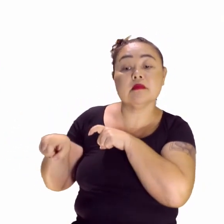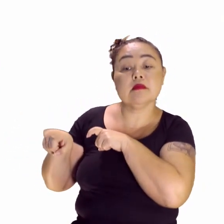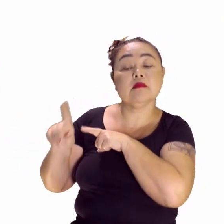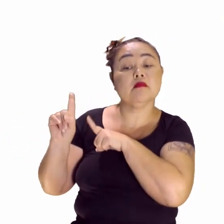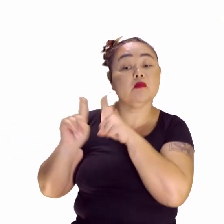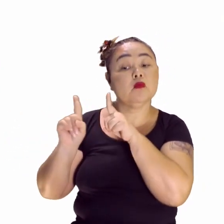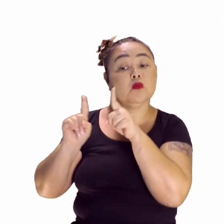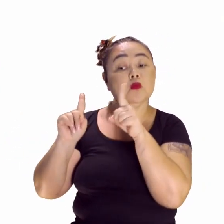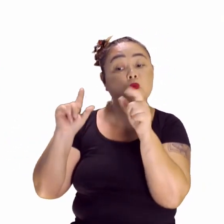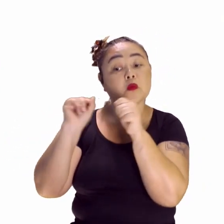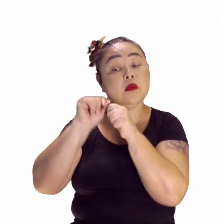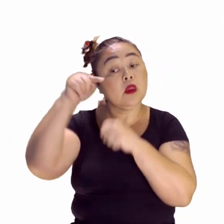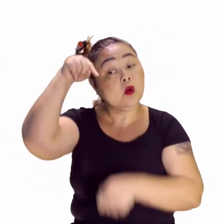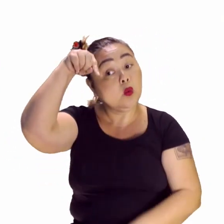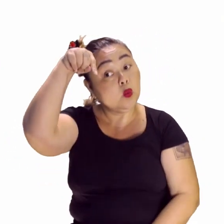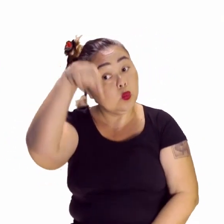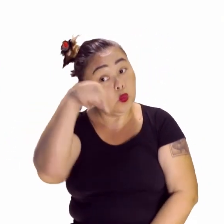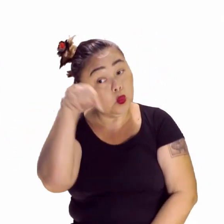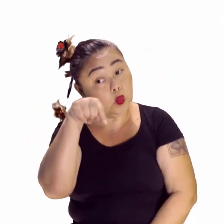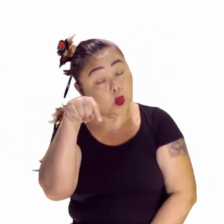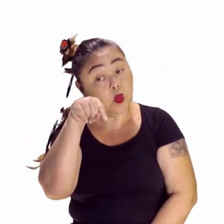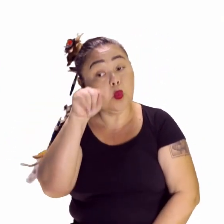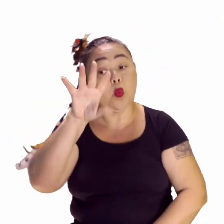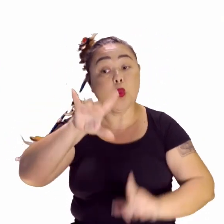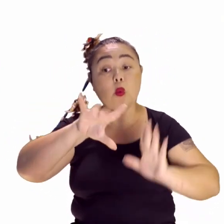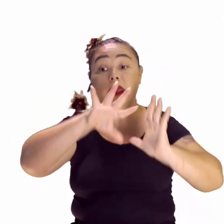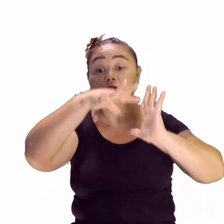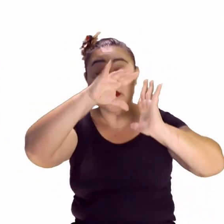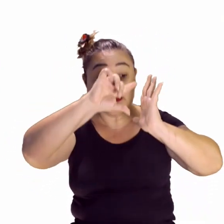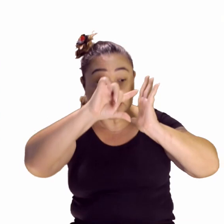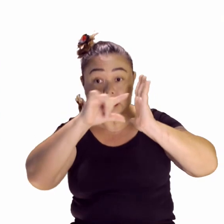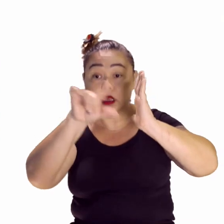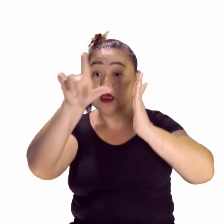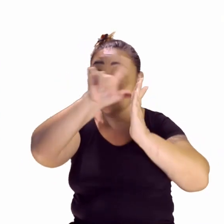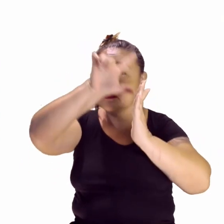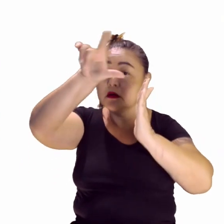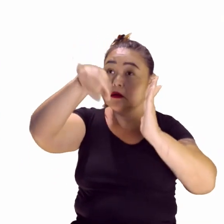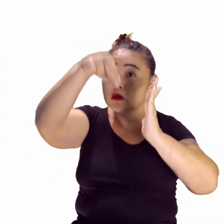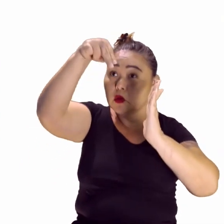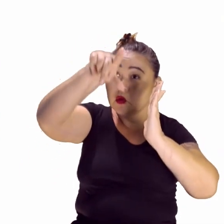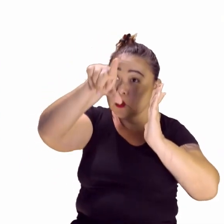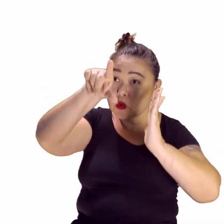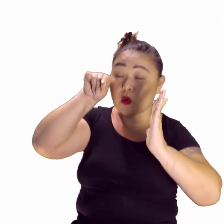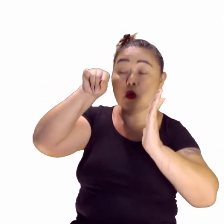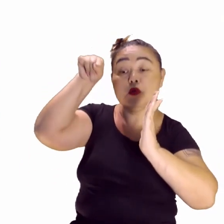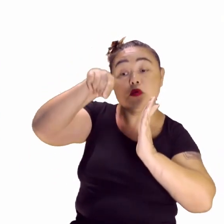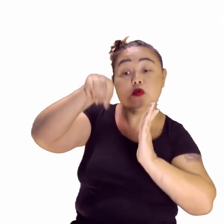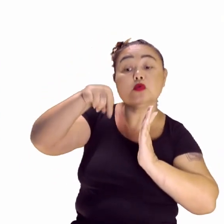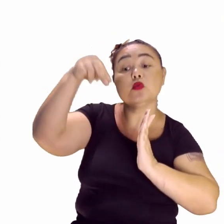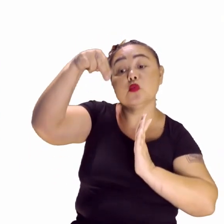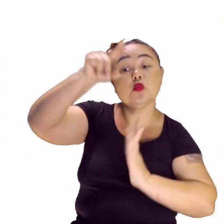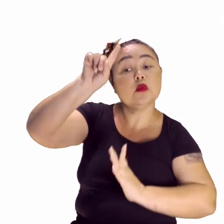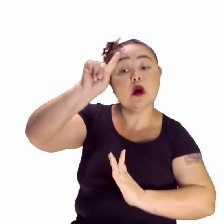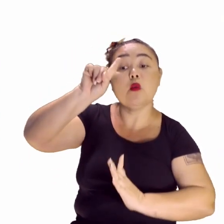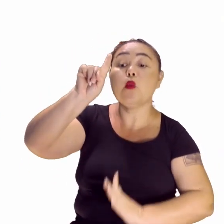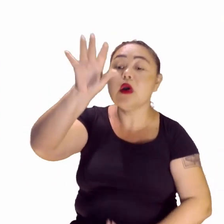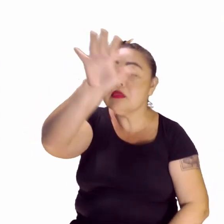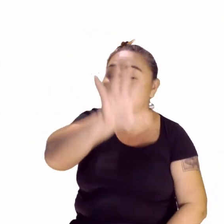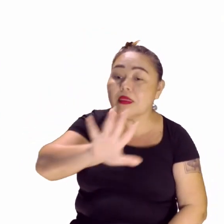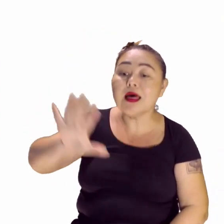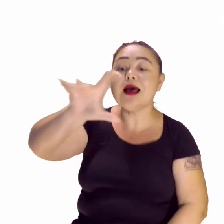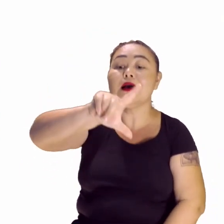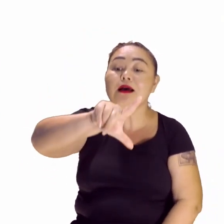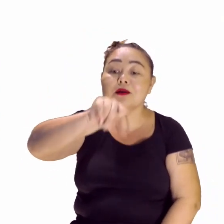é destaque somente na Região Norte do Brasil Rondônia destaque a nível nacional e esses produtos